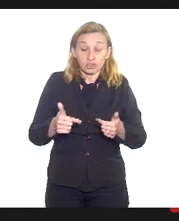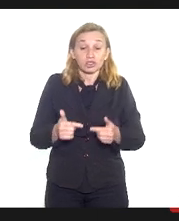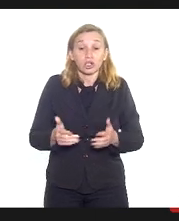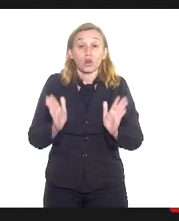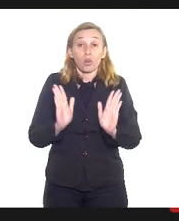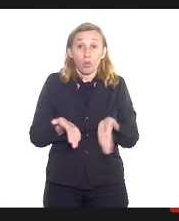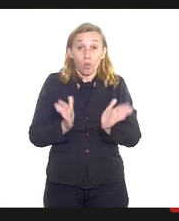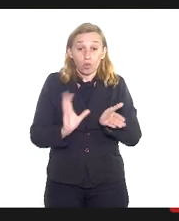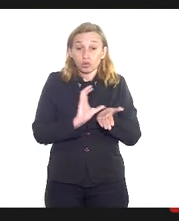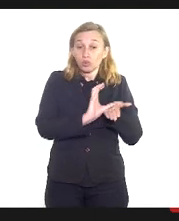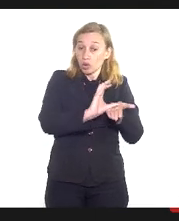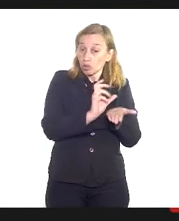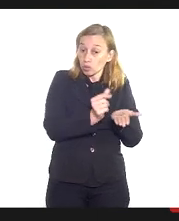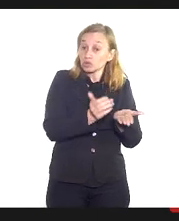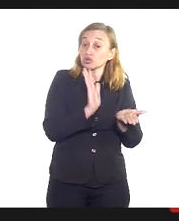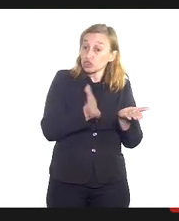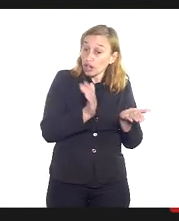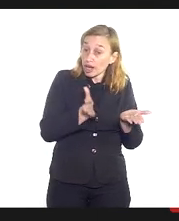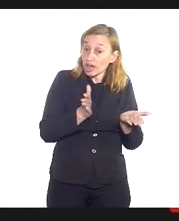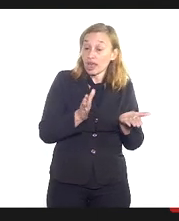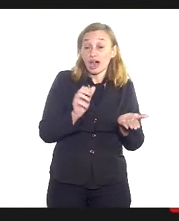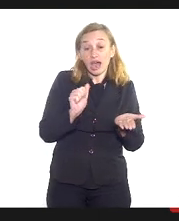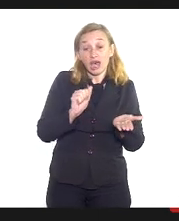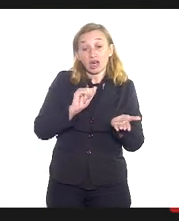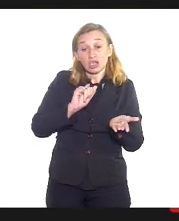o recurso já é a junta,